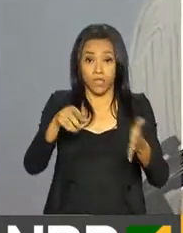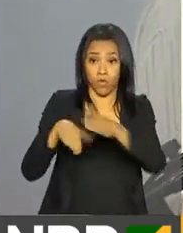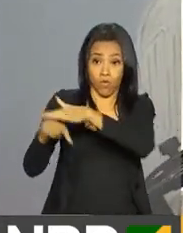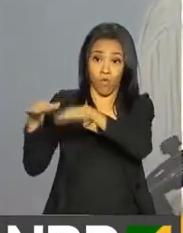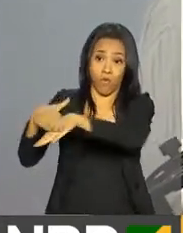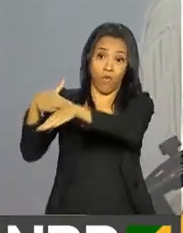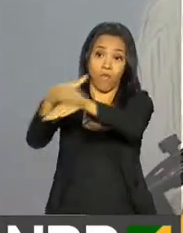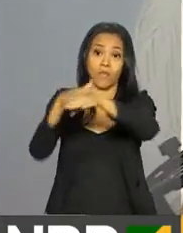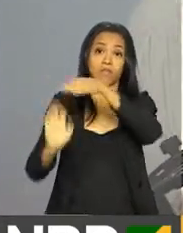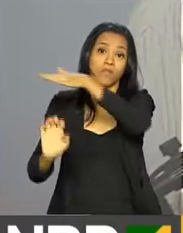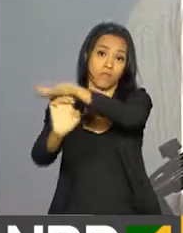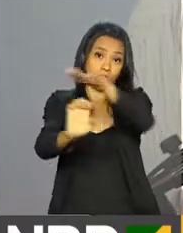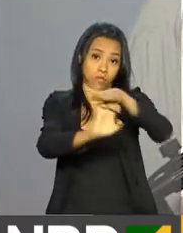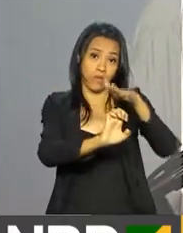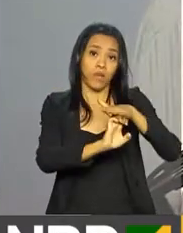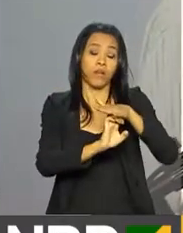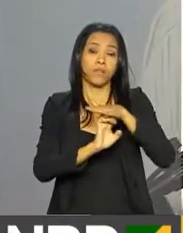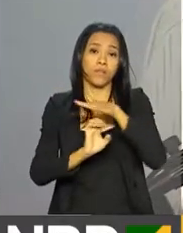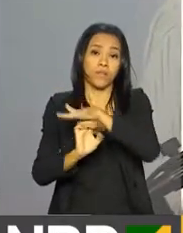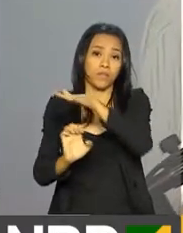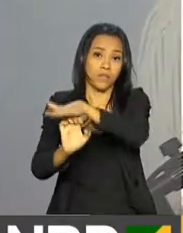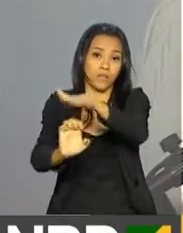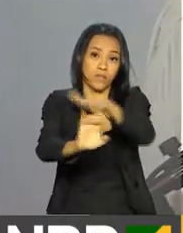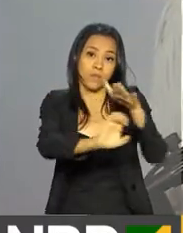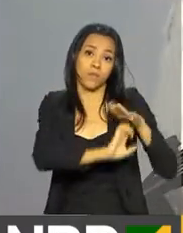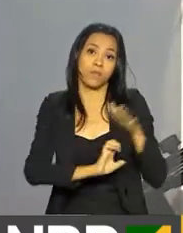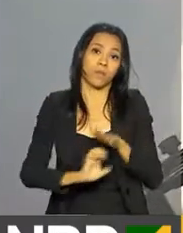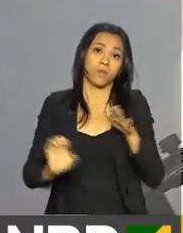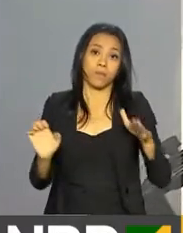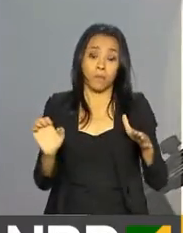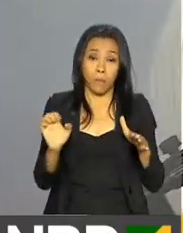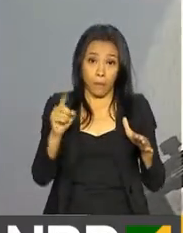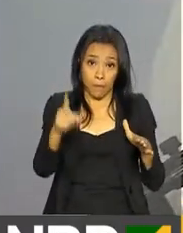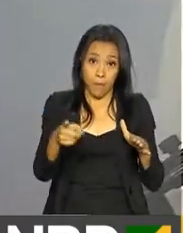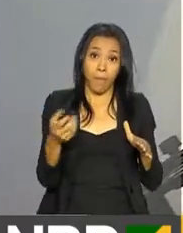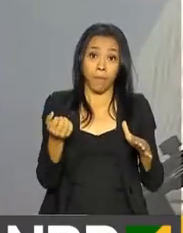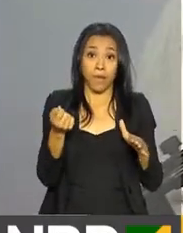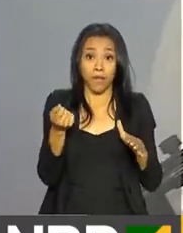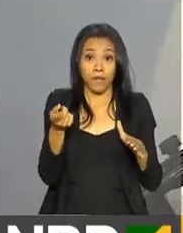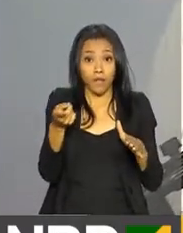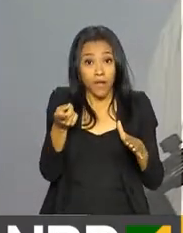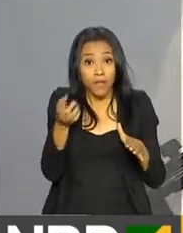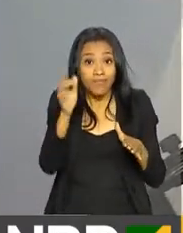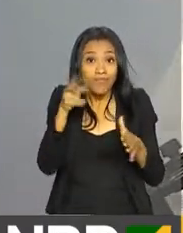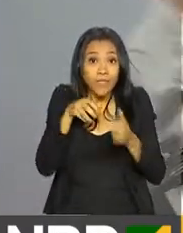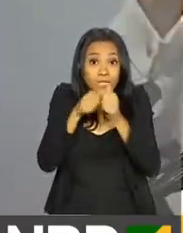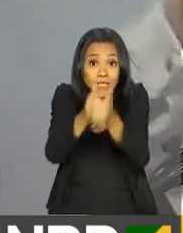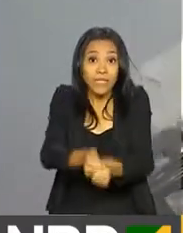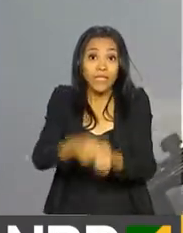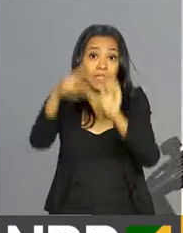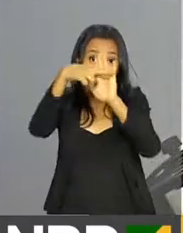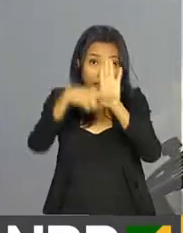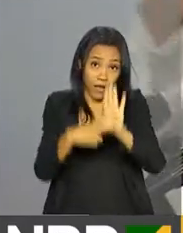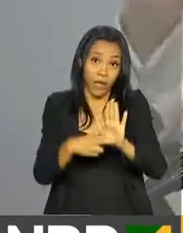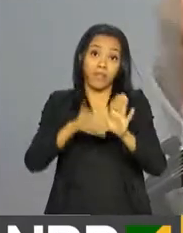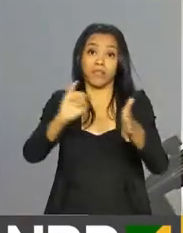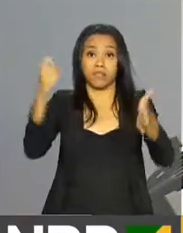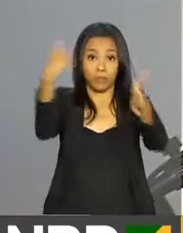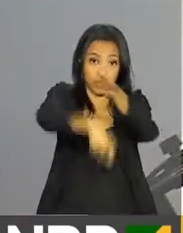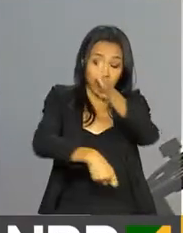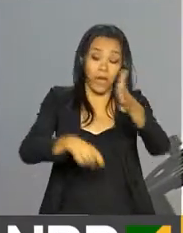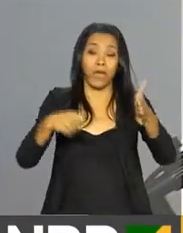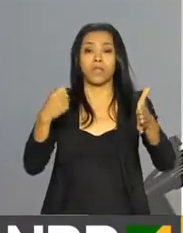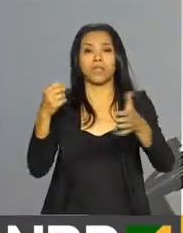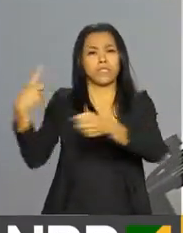mato assim eu tenho que manter 30 pessoas lá pra cumprir a burocracia tributária no estado o leão é